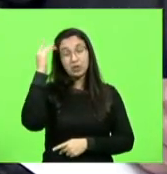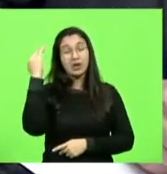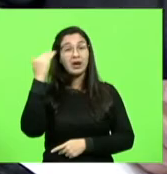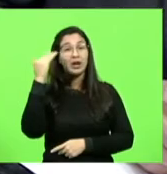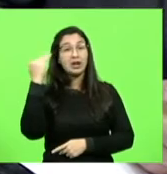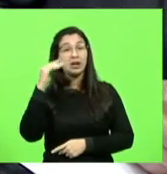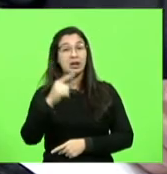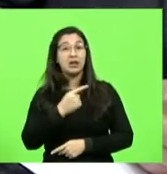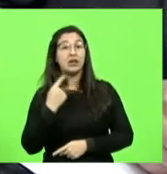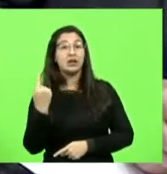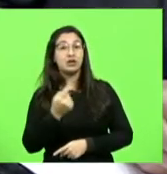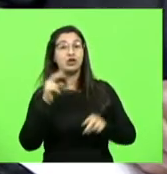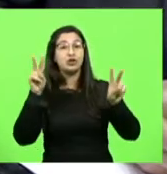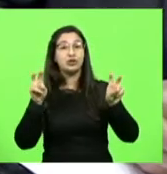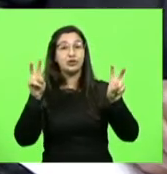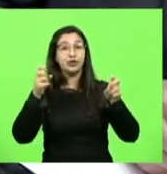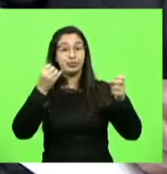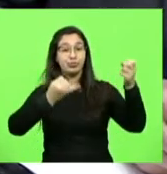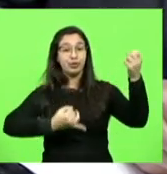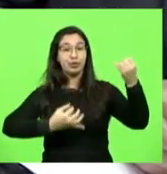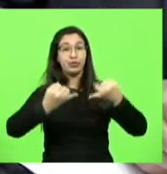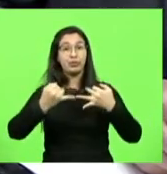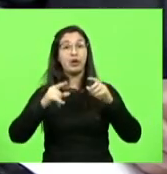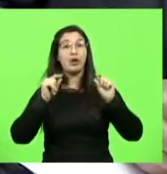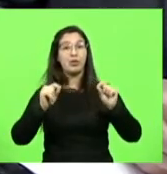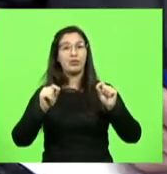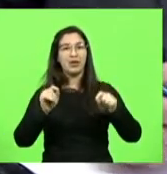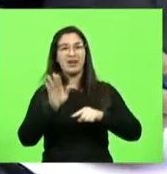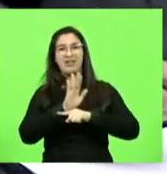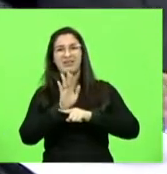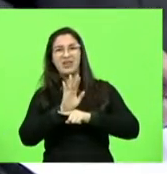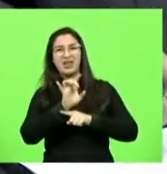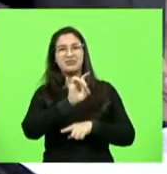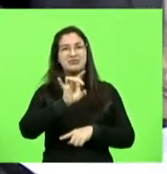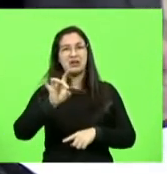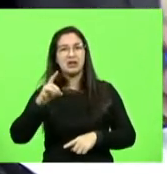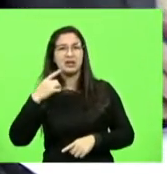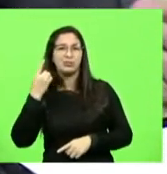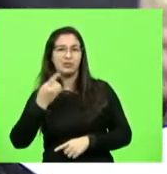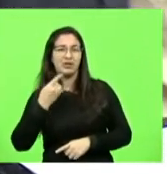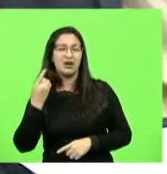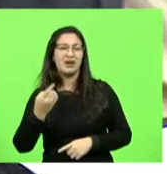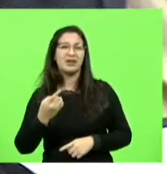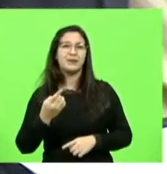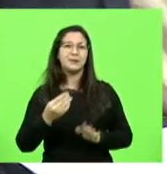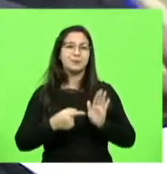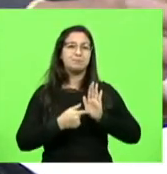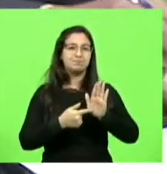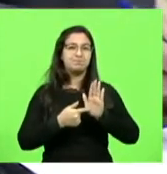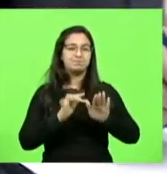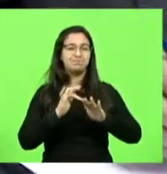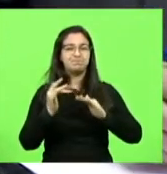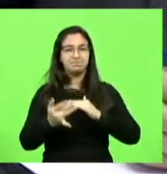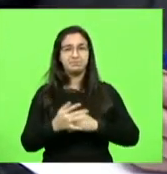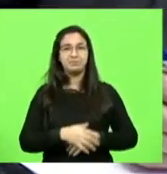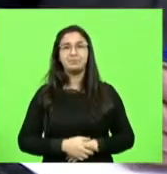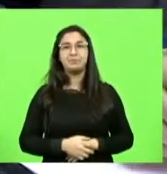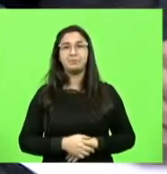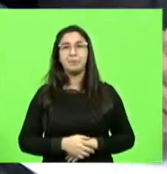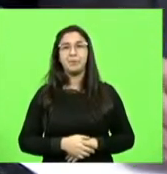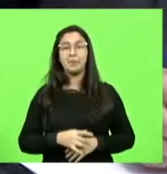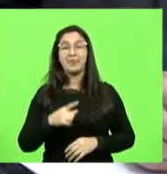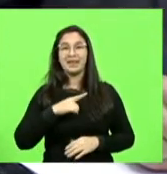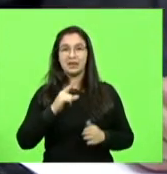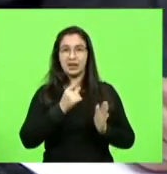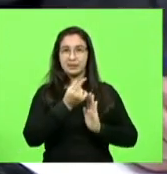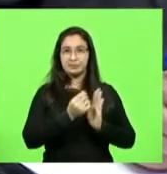gente está falando, principalmente quem vai nos acompanhar depois, os vídeos de cada deputado. Nós tínhamos aí uma previsão orçamentária de 271